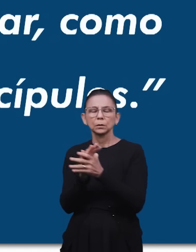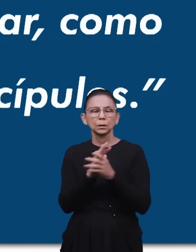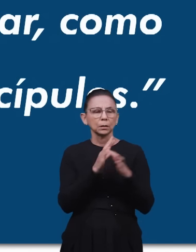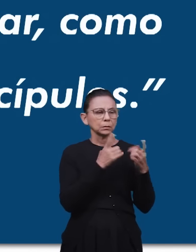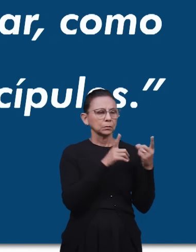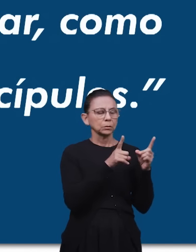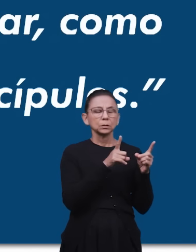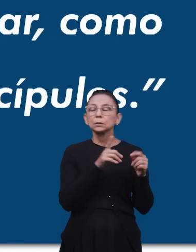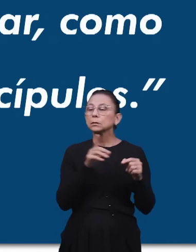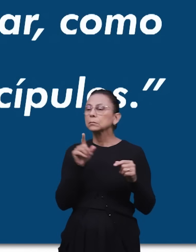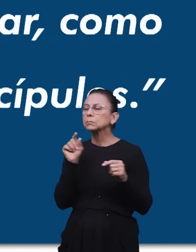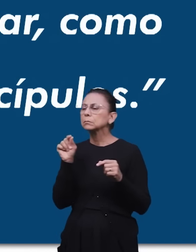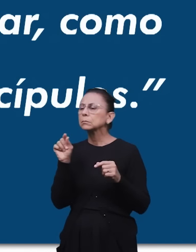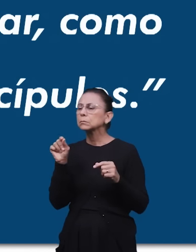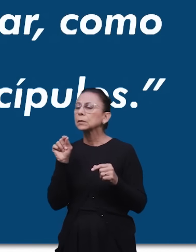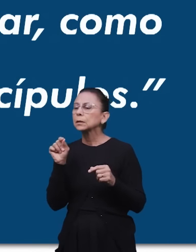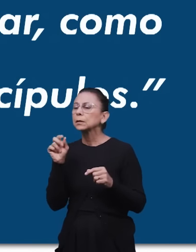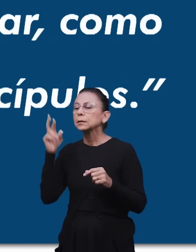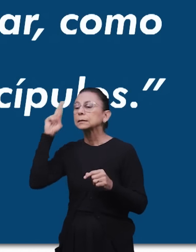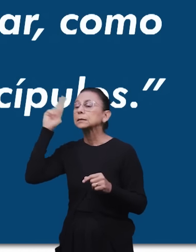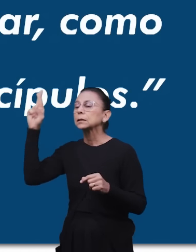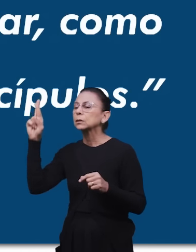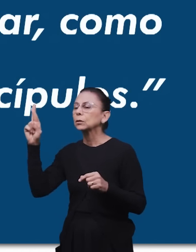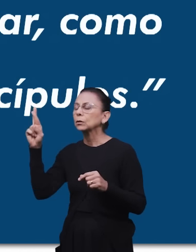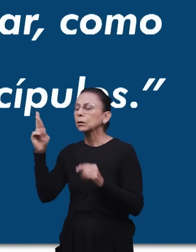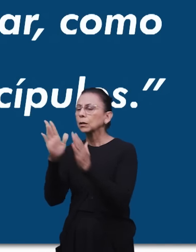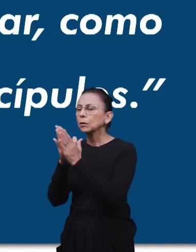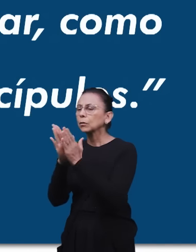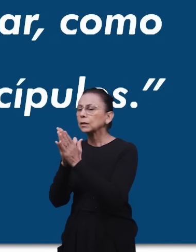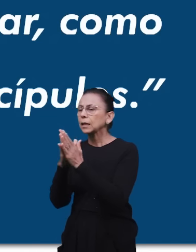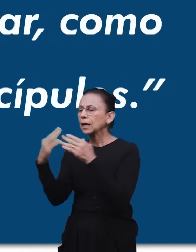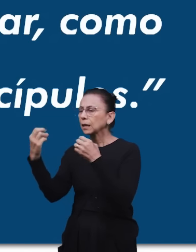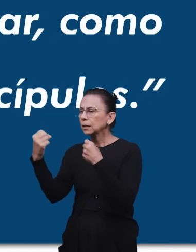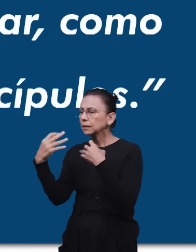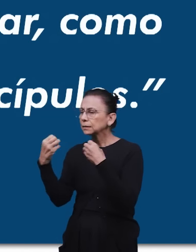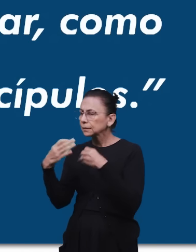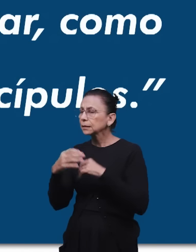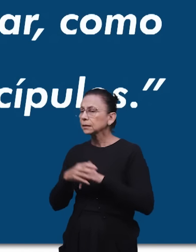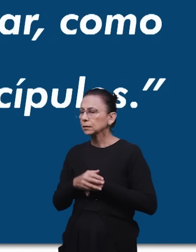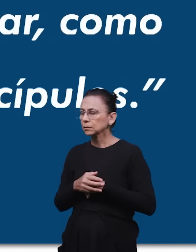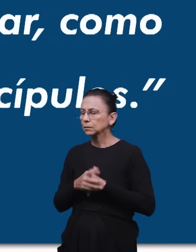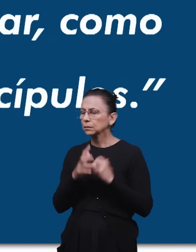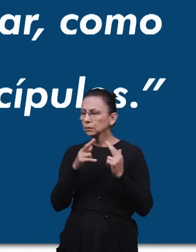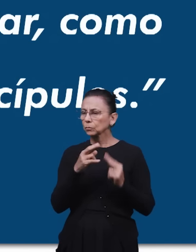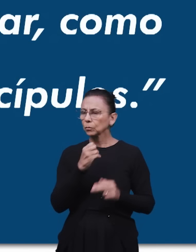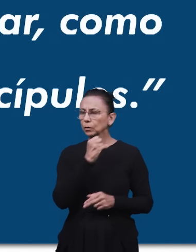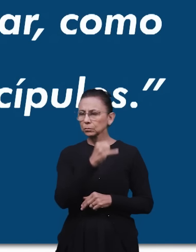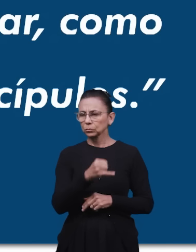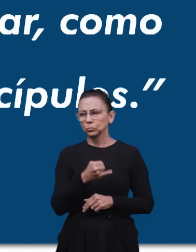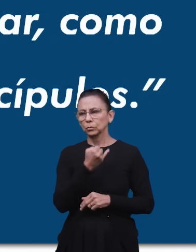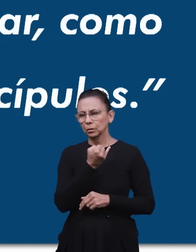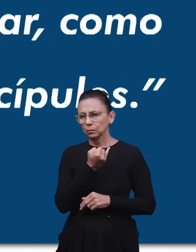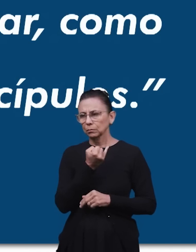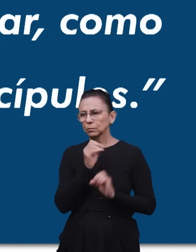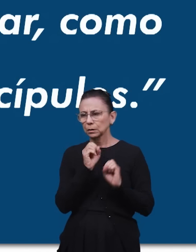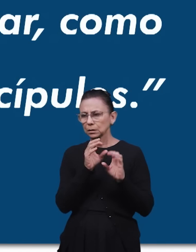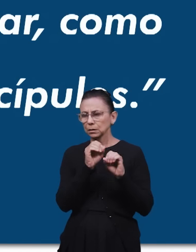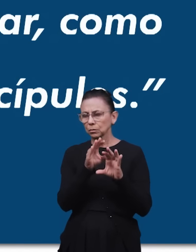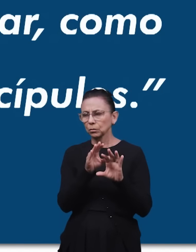discípulos: Senhor, ensina-nos a orar, como também João ensinou aos seus